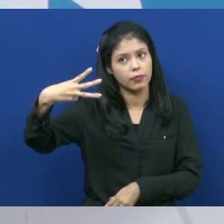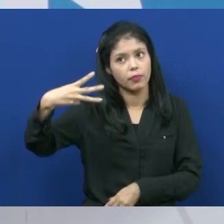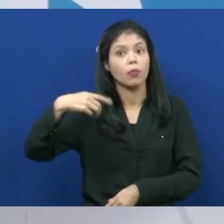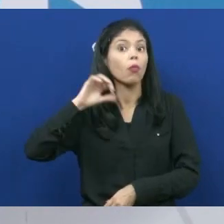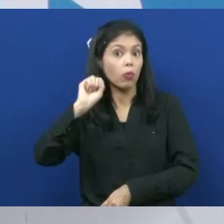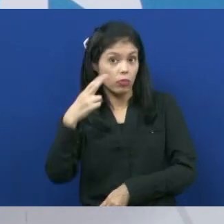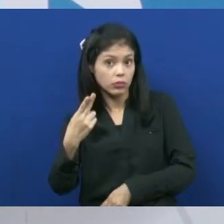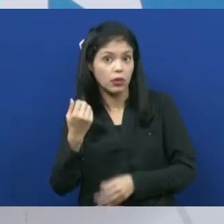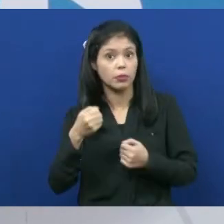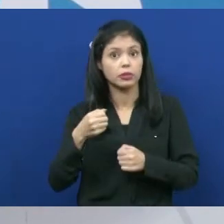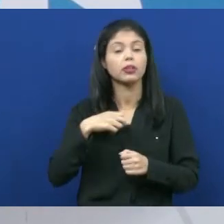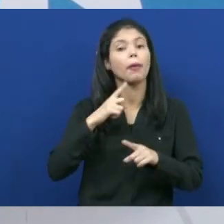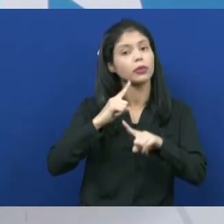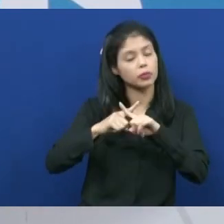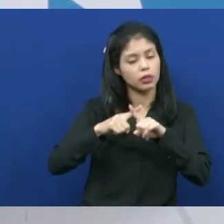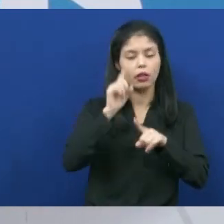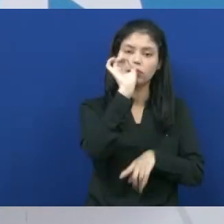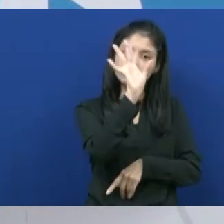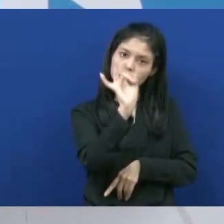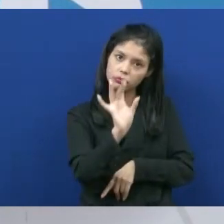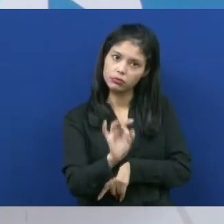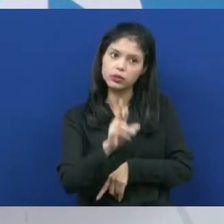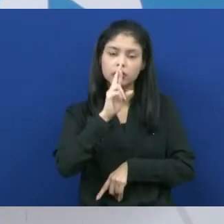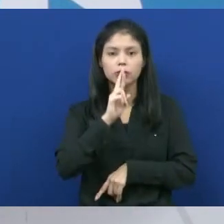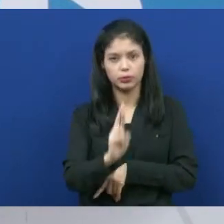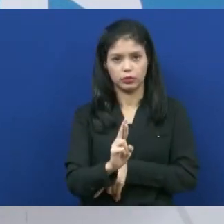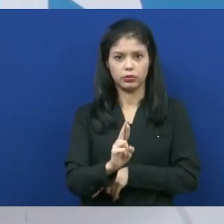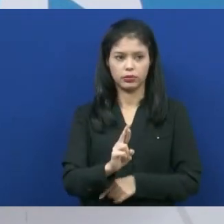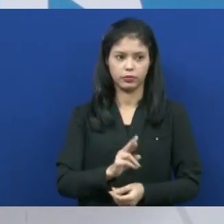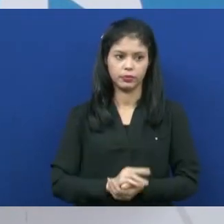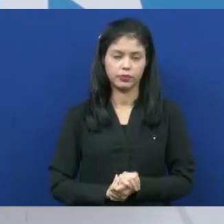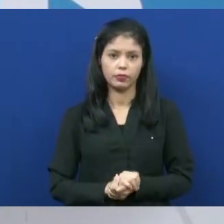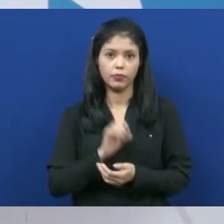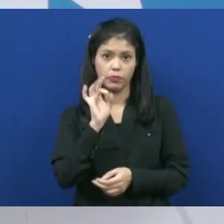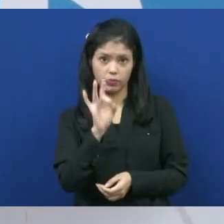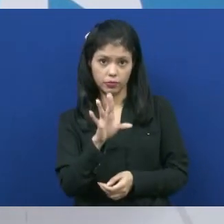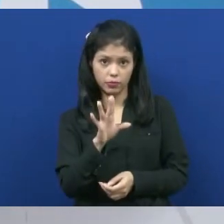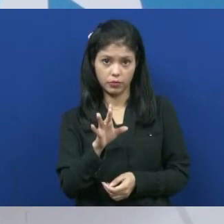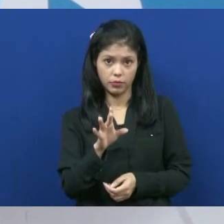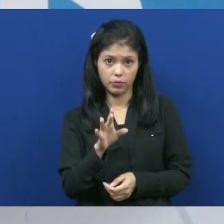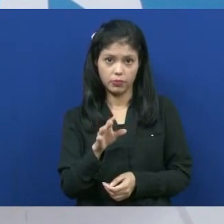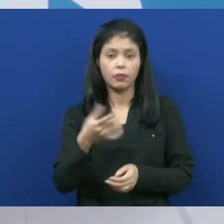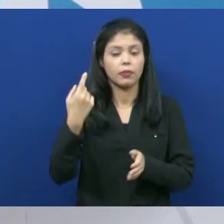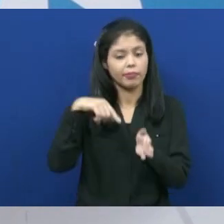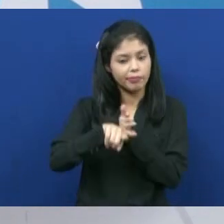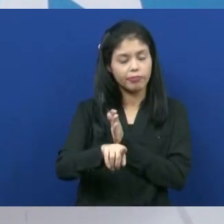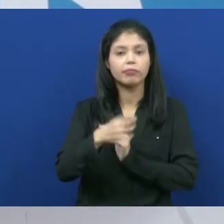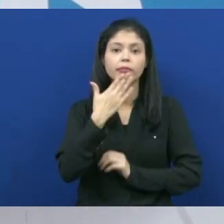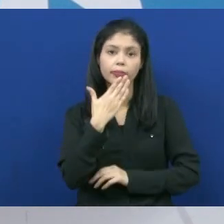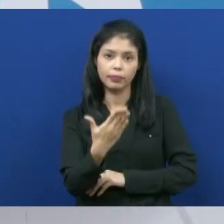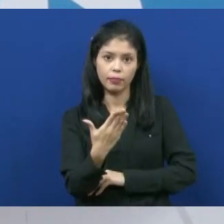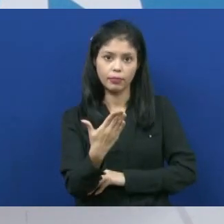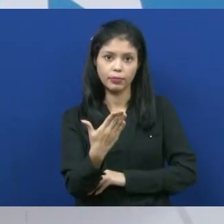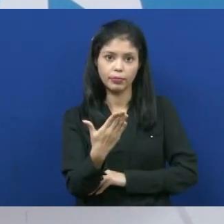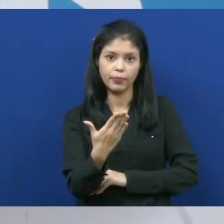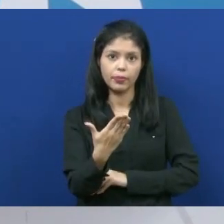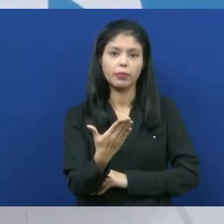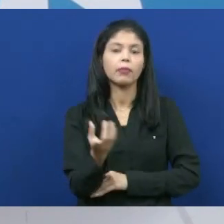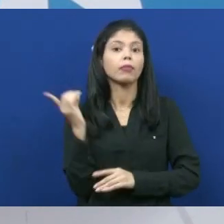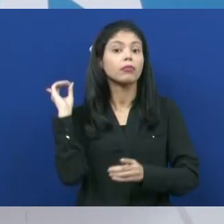é a constante que eu vou multiplicar cada termo para obter o termo seguinte. Só que o que a questão nos pede é